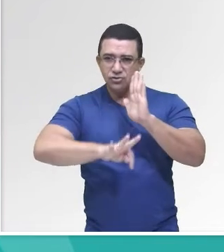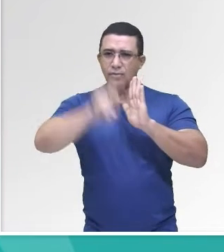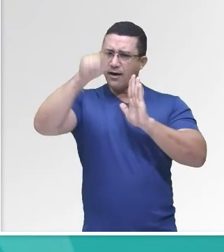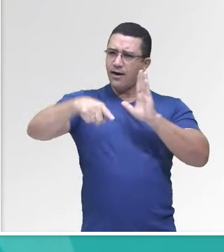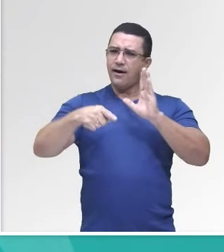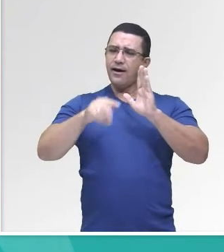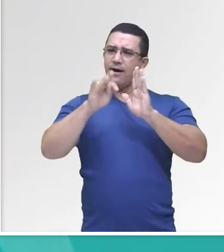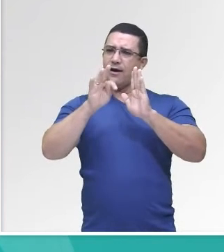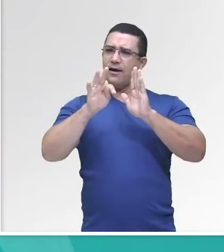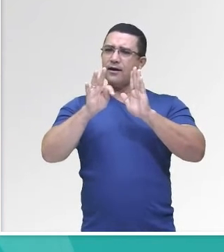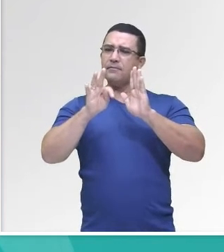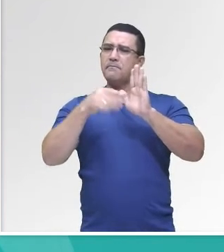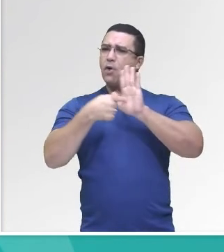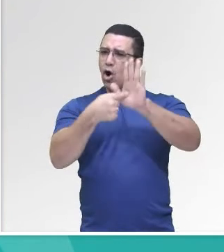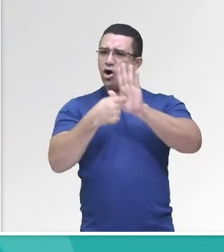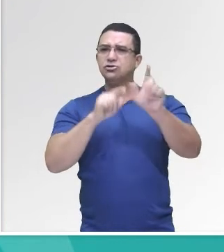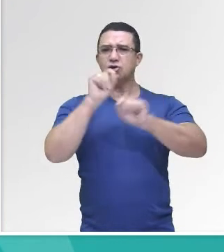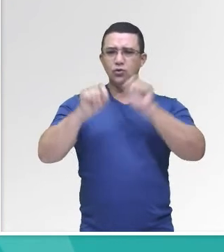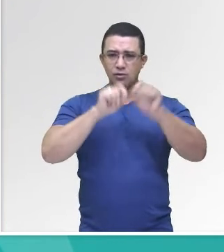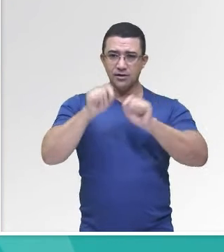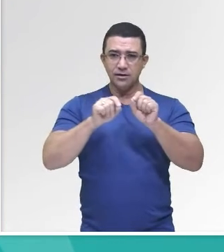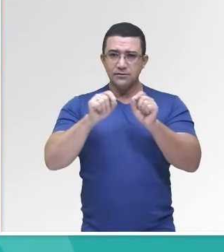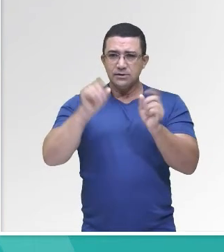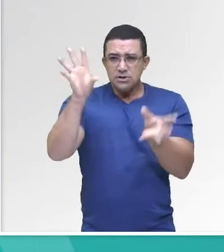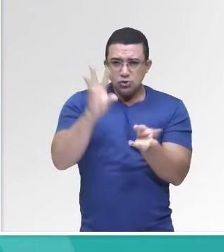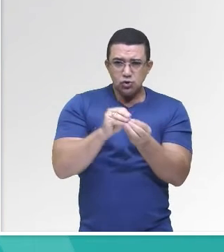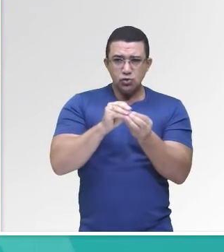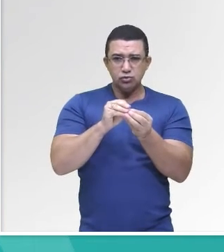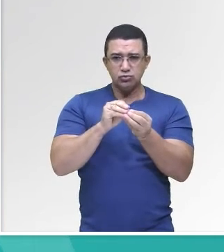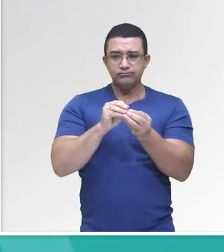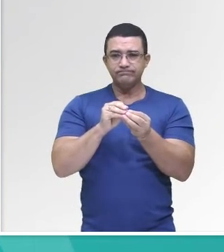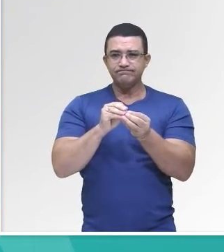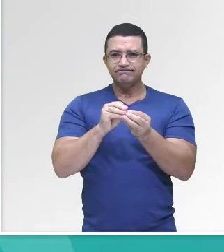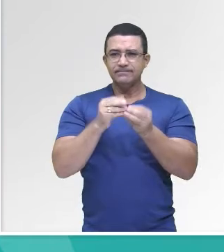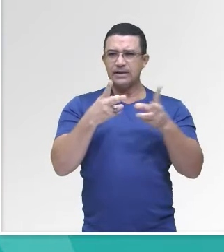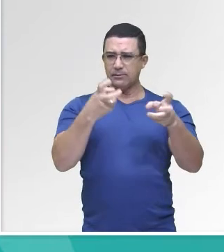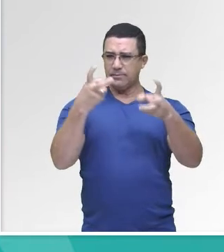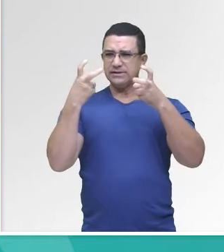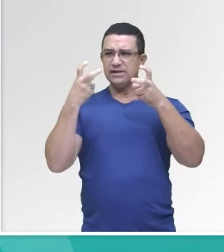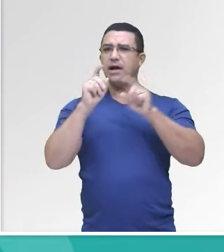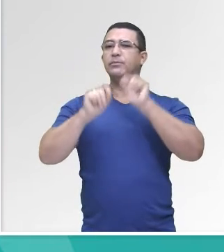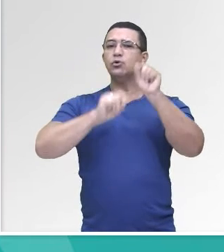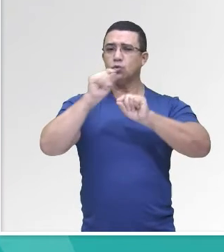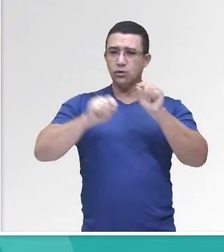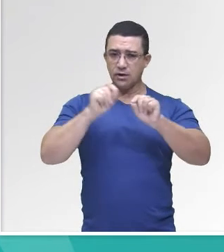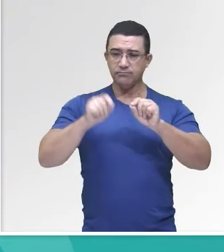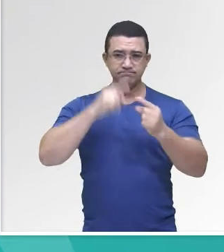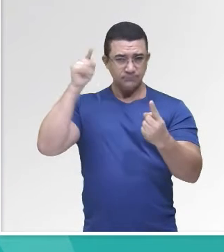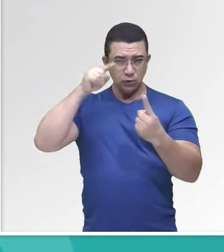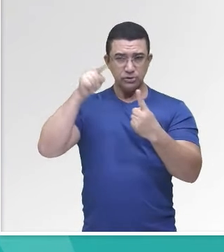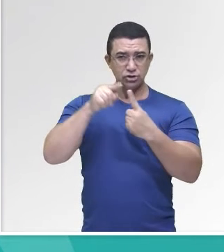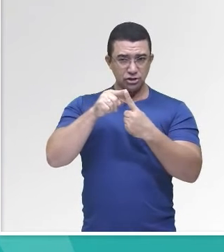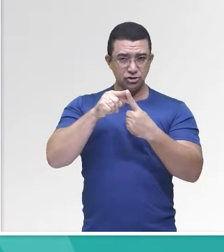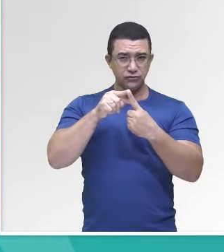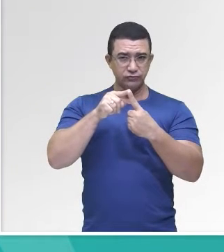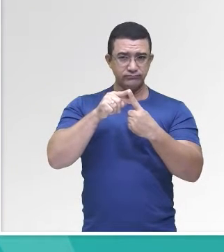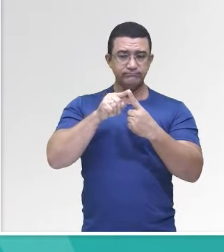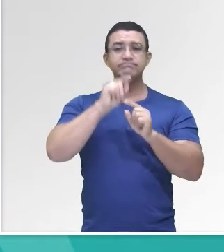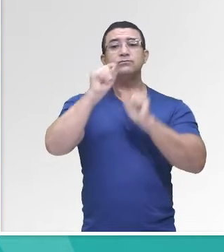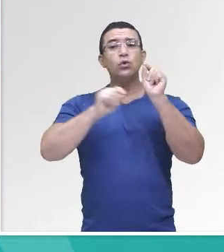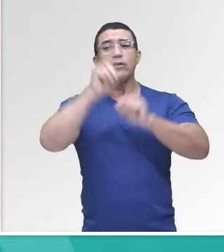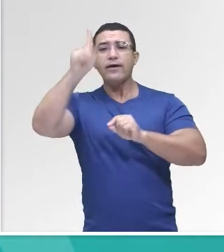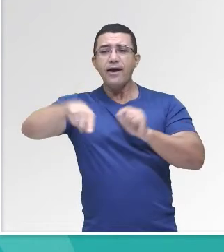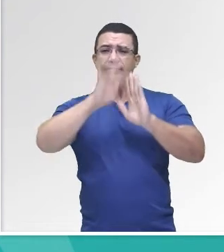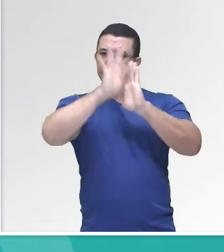su redundancia y brevedad. Você pode observar que eu dei aqui a finalidade do que seria um